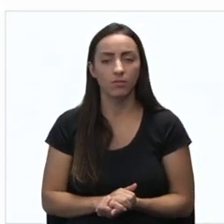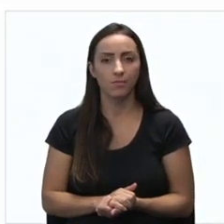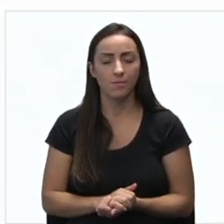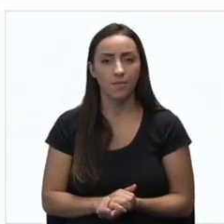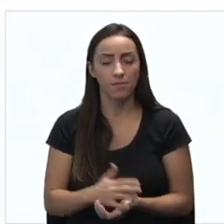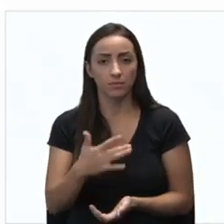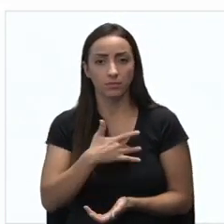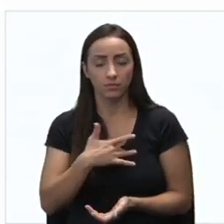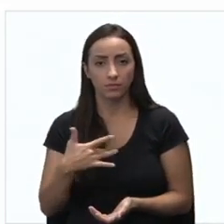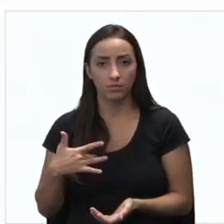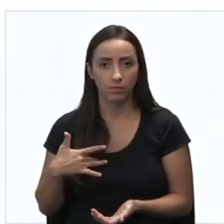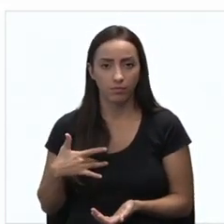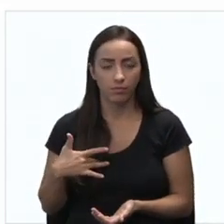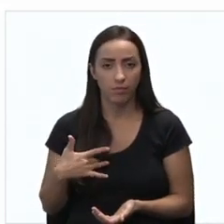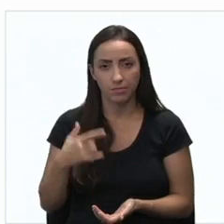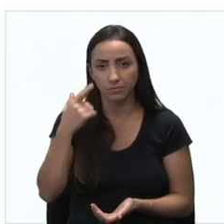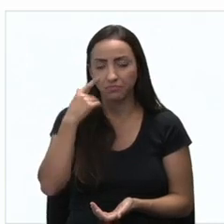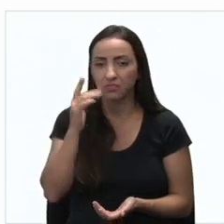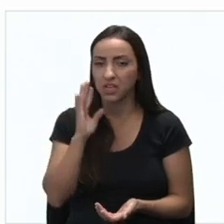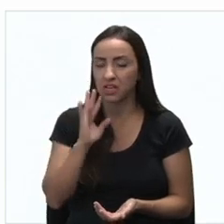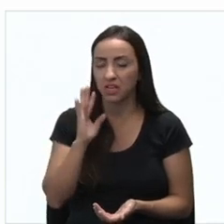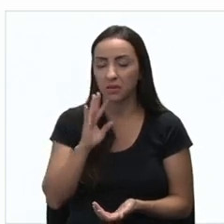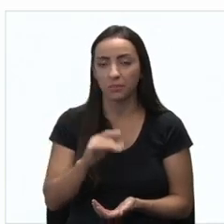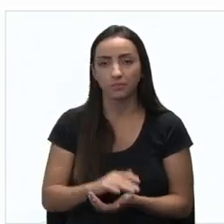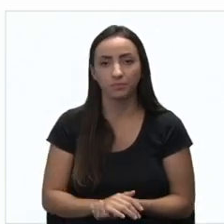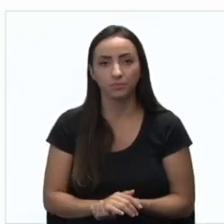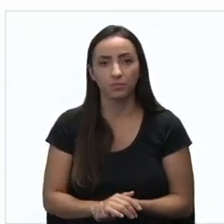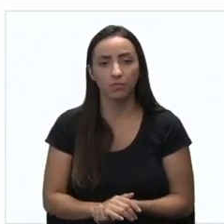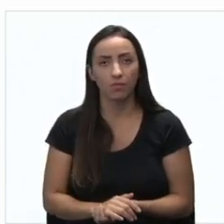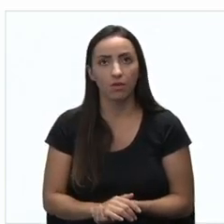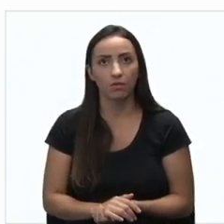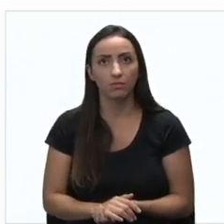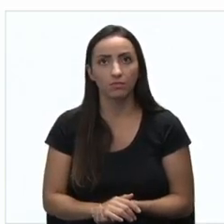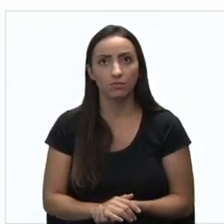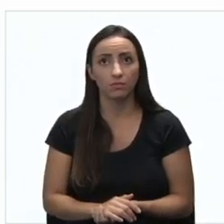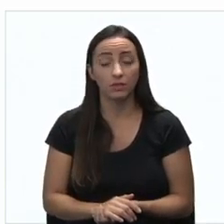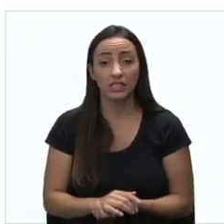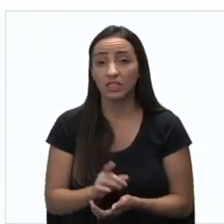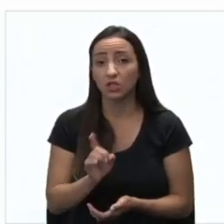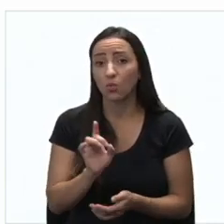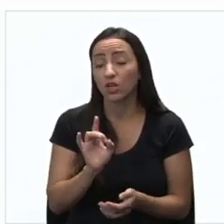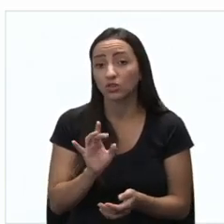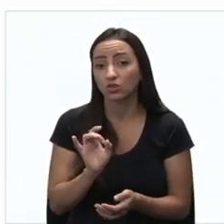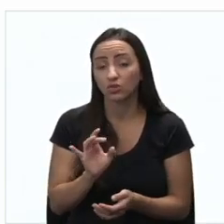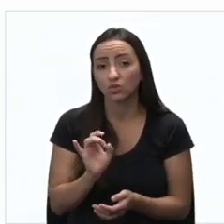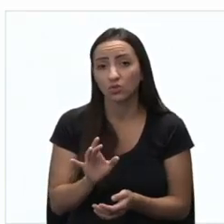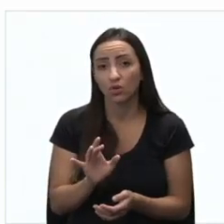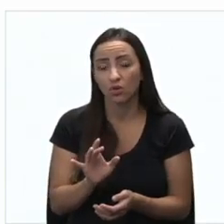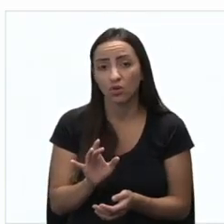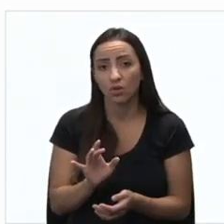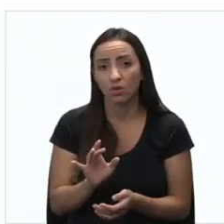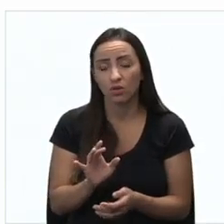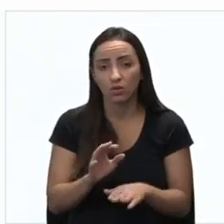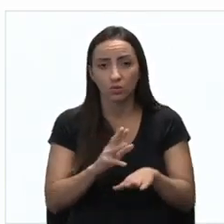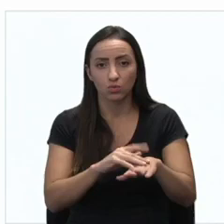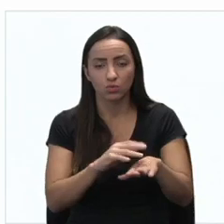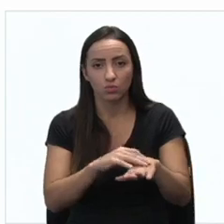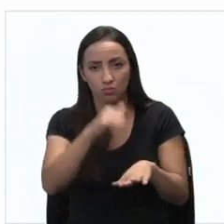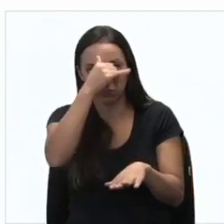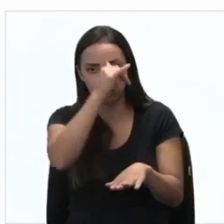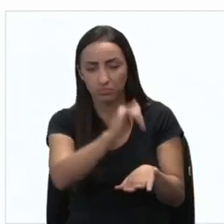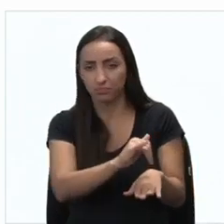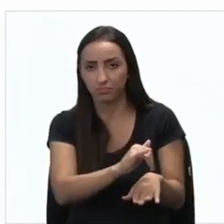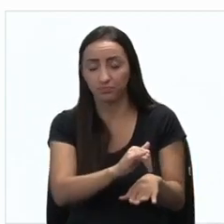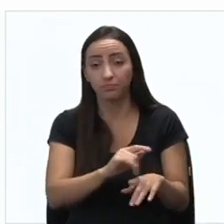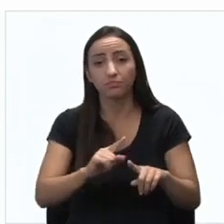Que a saúde, olha que interessante, ela não é simplesmente a ausência de